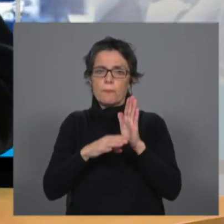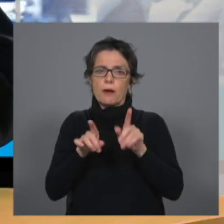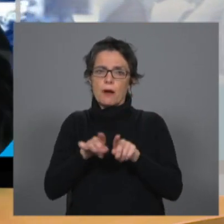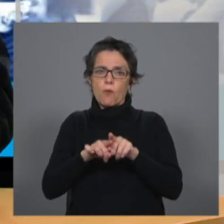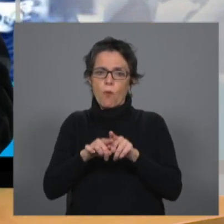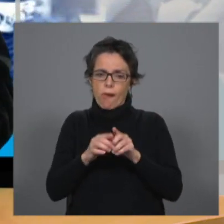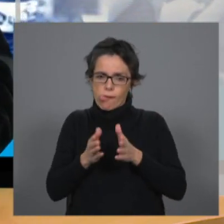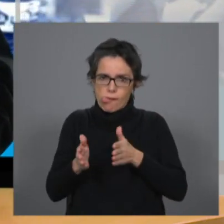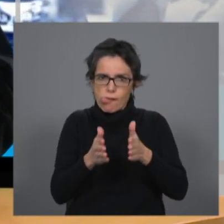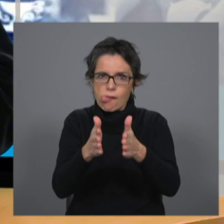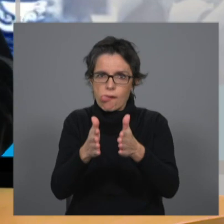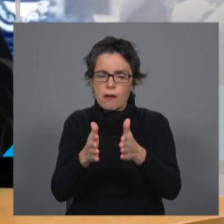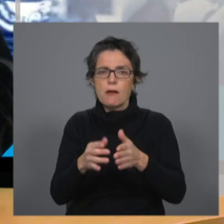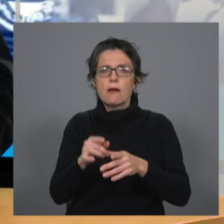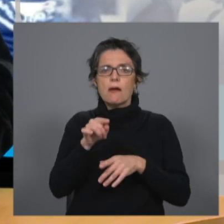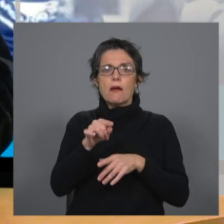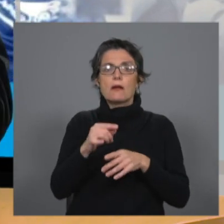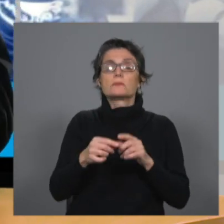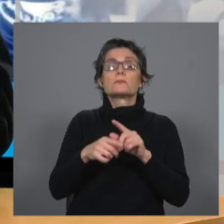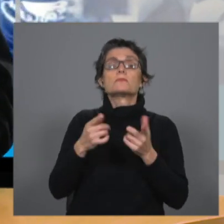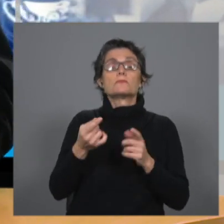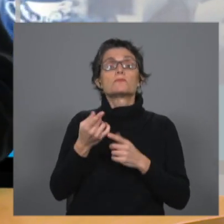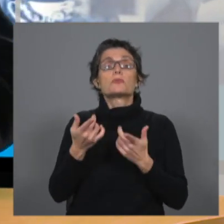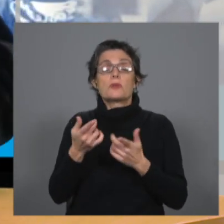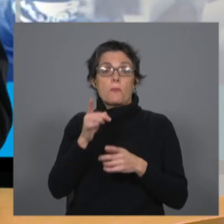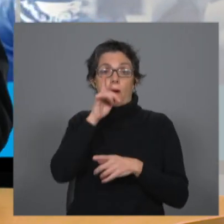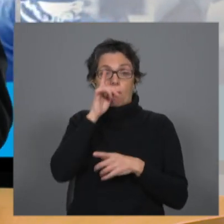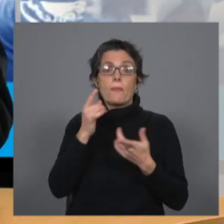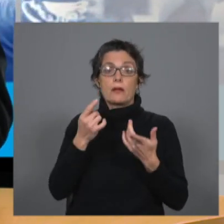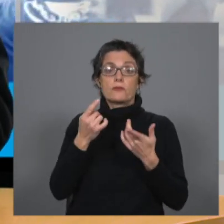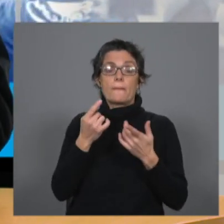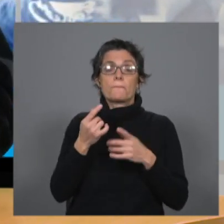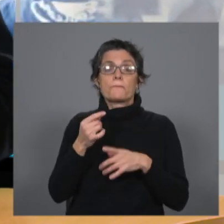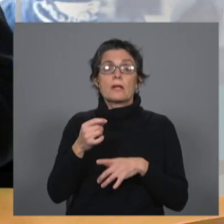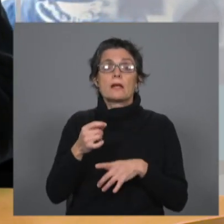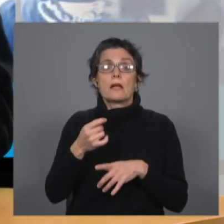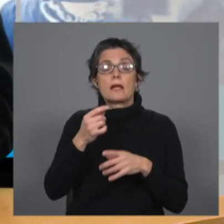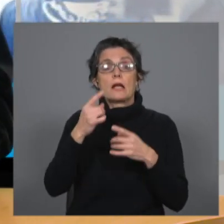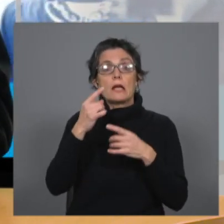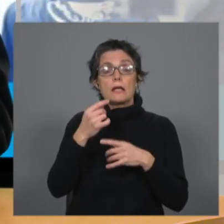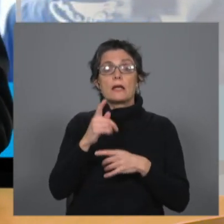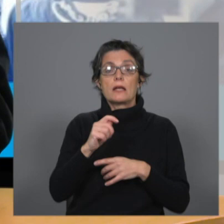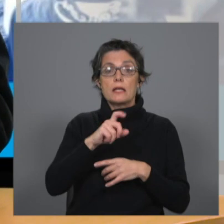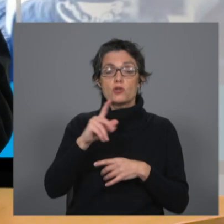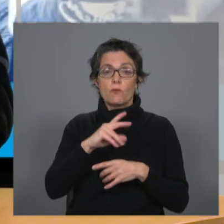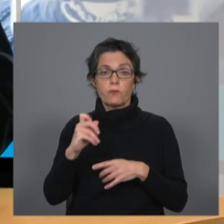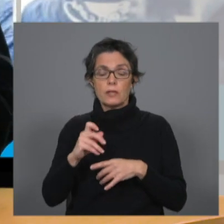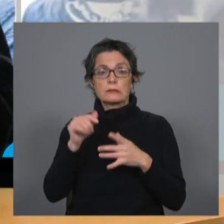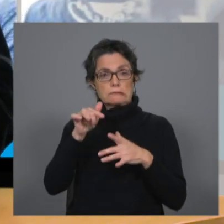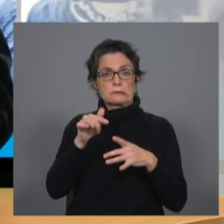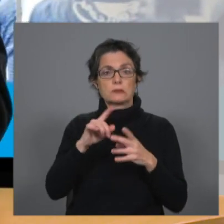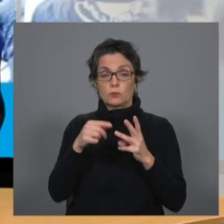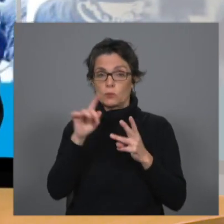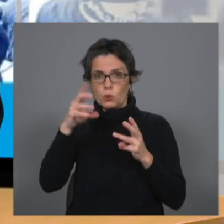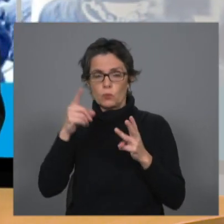Portugal e Eslovénia fizeram este chamado trio da presidência. Por isso, aquilo que Portugal vai fazer neste semestre é implementar muito aquilo que no semestre